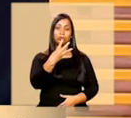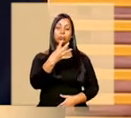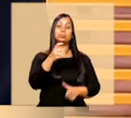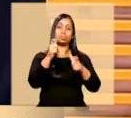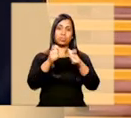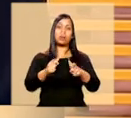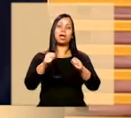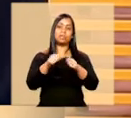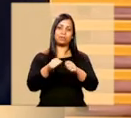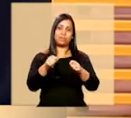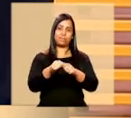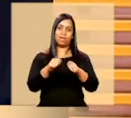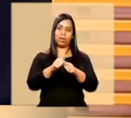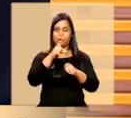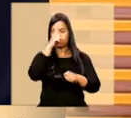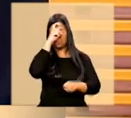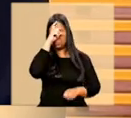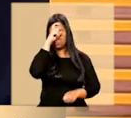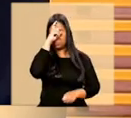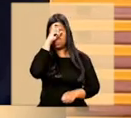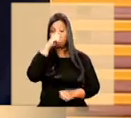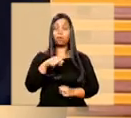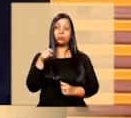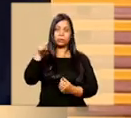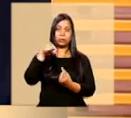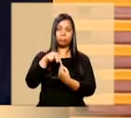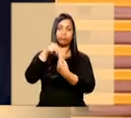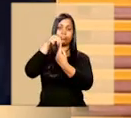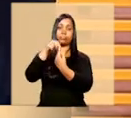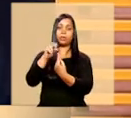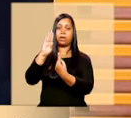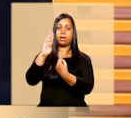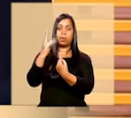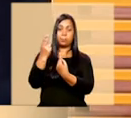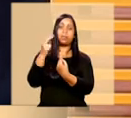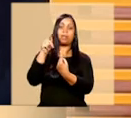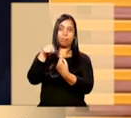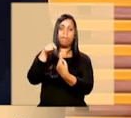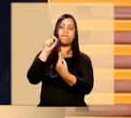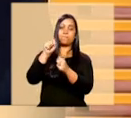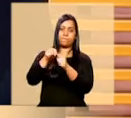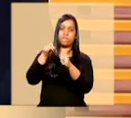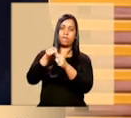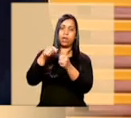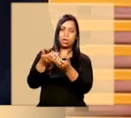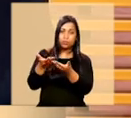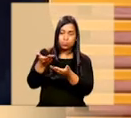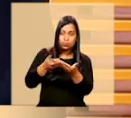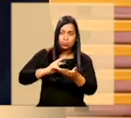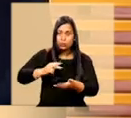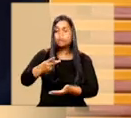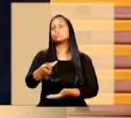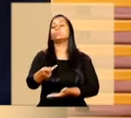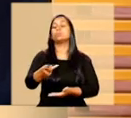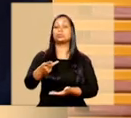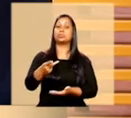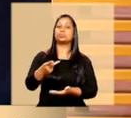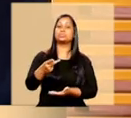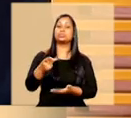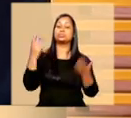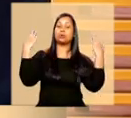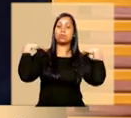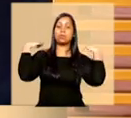no Brasil que realizam. E o HB é um deles, né? Então, tudo isso faz uma marca muito importante para o HB. Né,